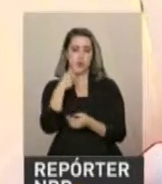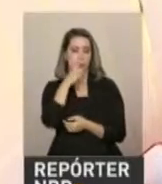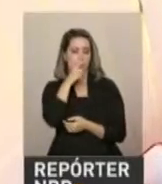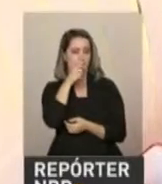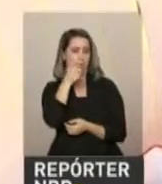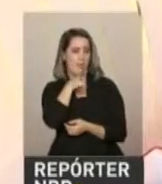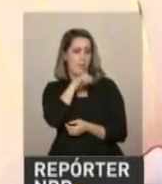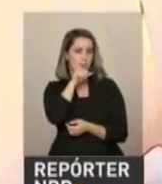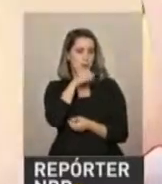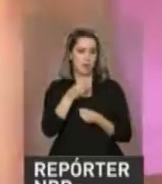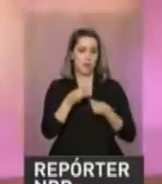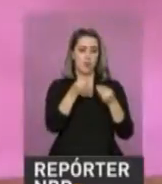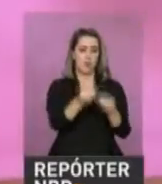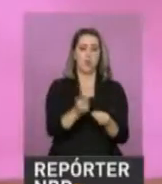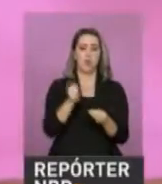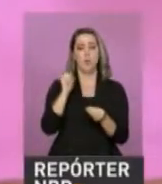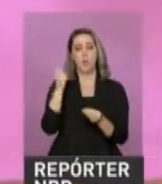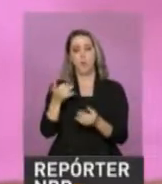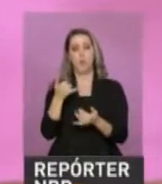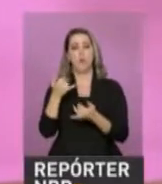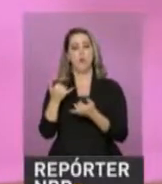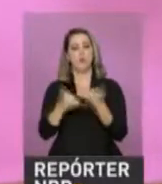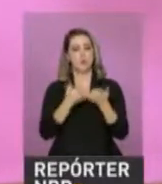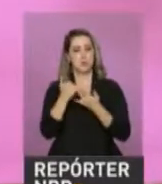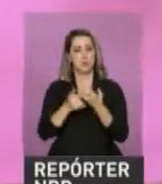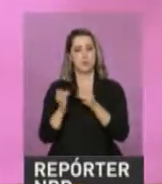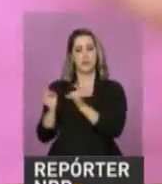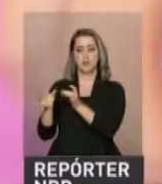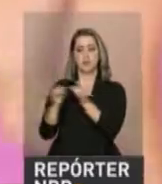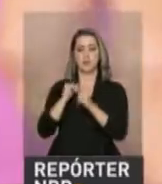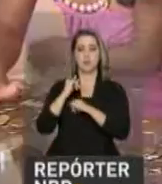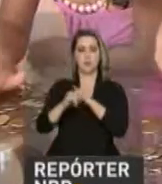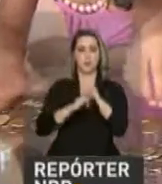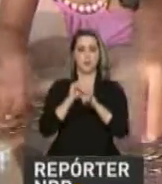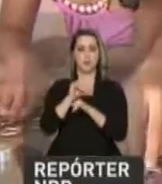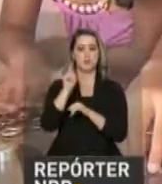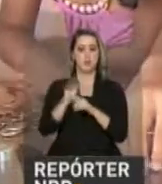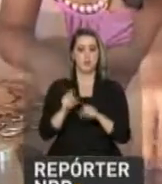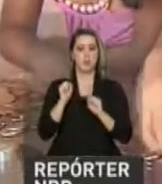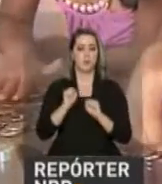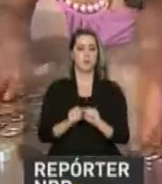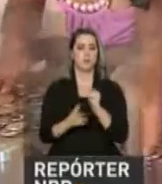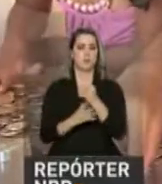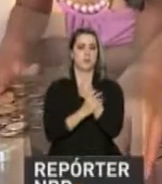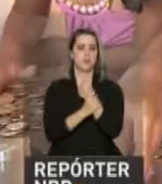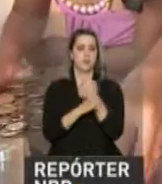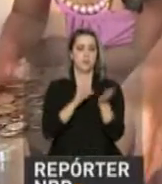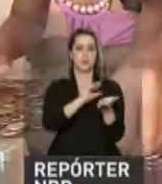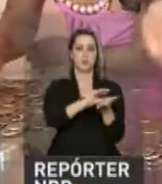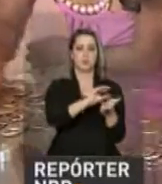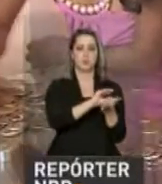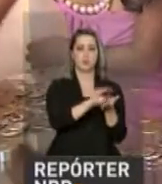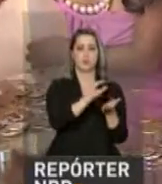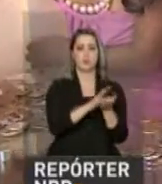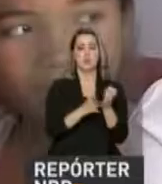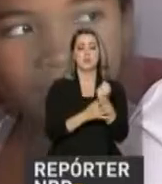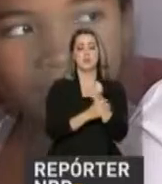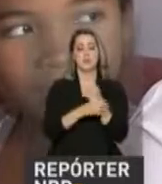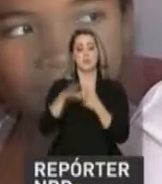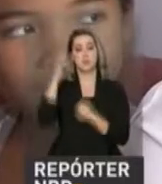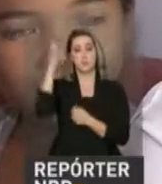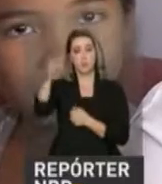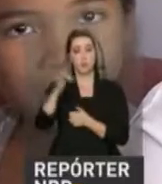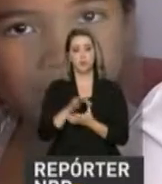brinquedos que não usam mais e vendem pela internet. Segundo a mãe, essa é uma forma segura de investir no futuro dos filhos.